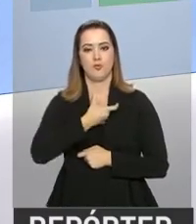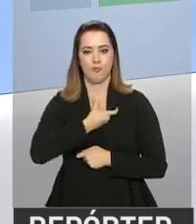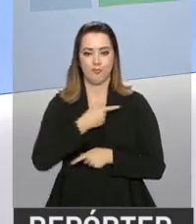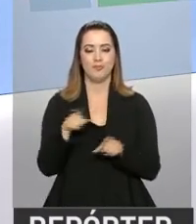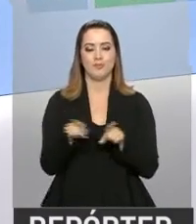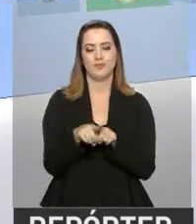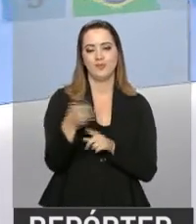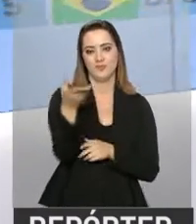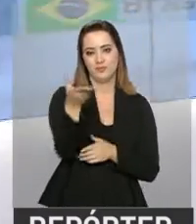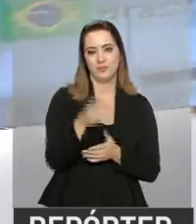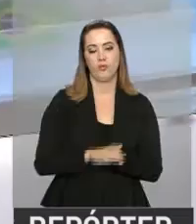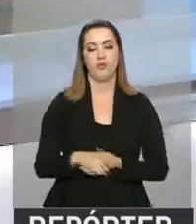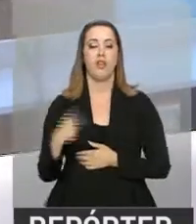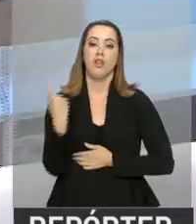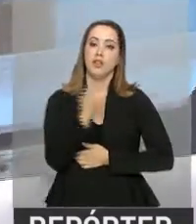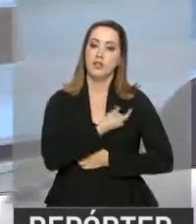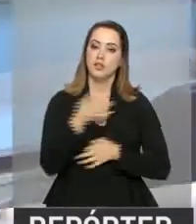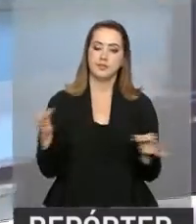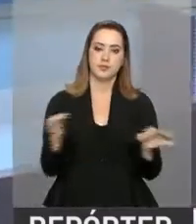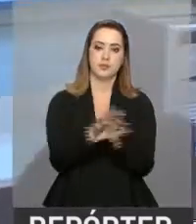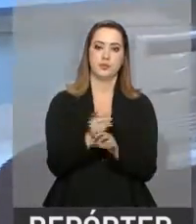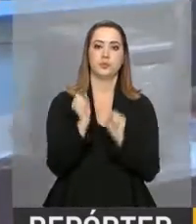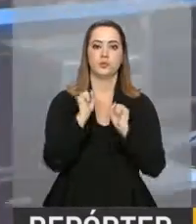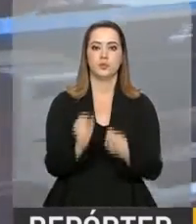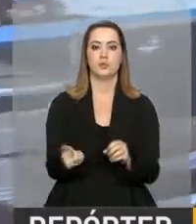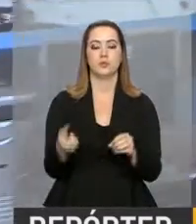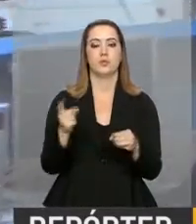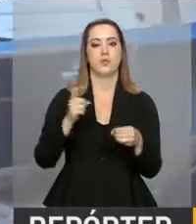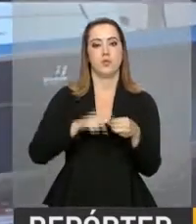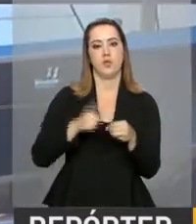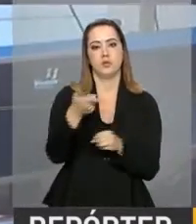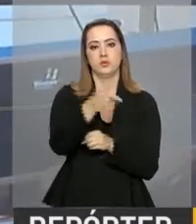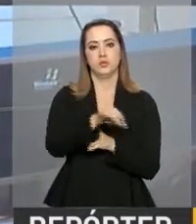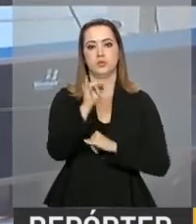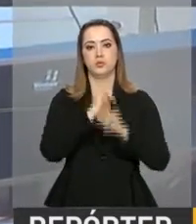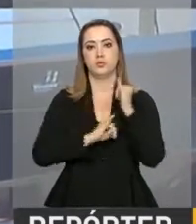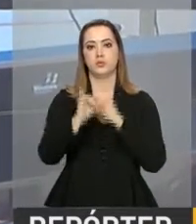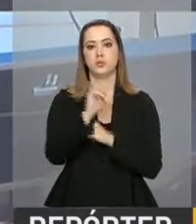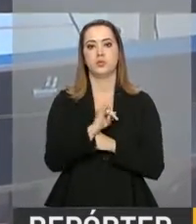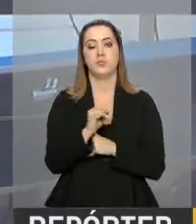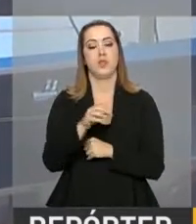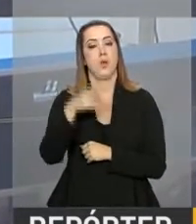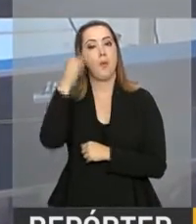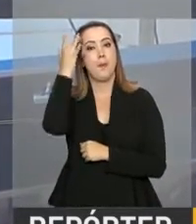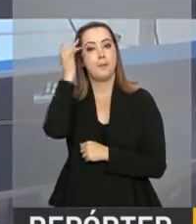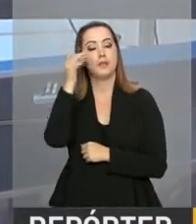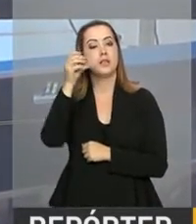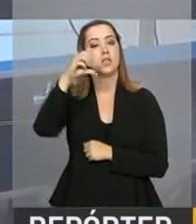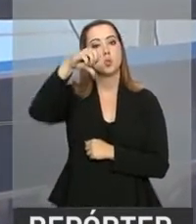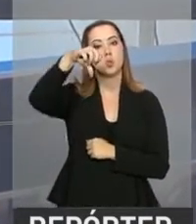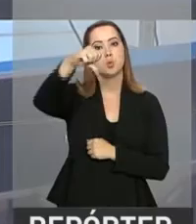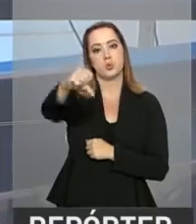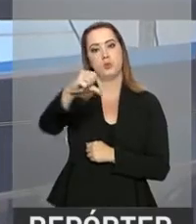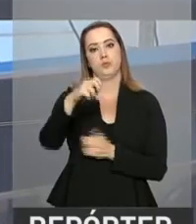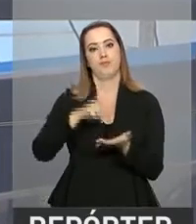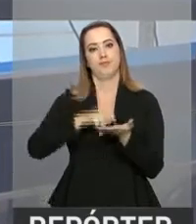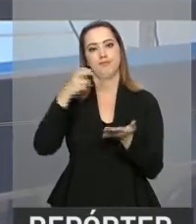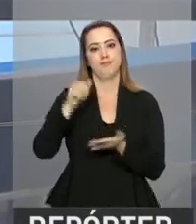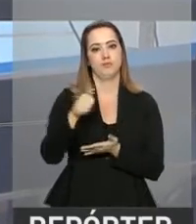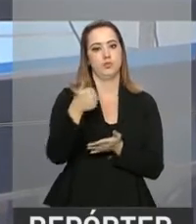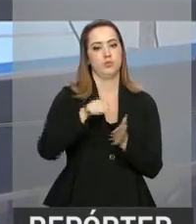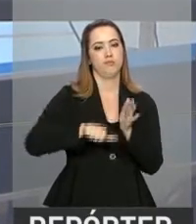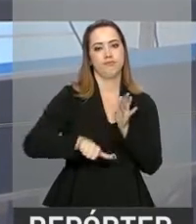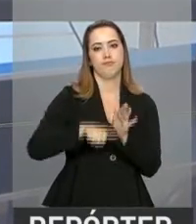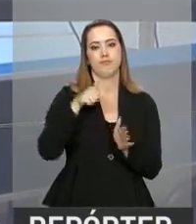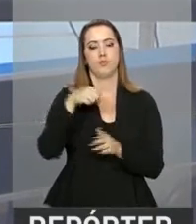no total. E nós ficamos por aqui. Podemos voltar a qualquer momento com outras informações ou amanhã, às 9h, na nossa primeira